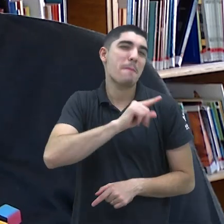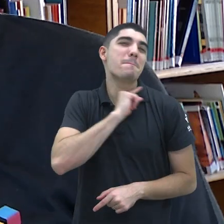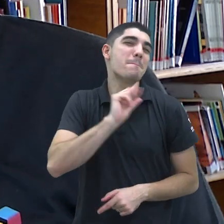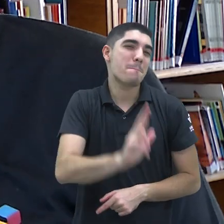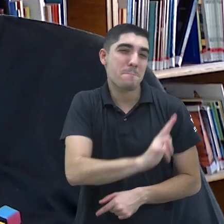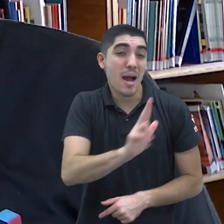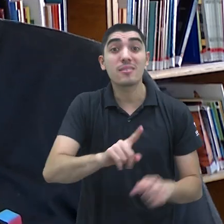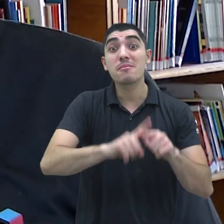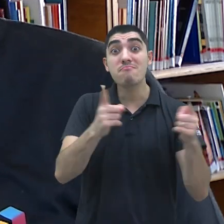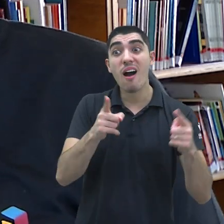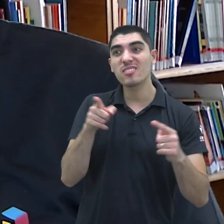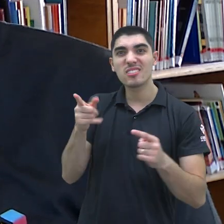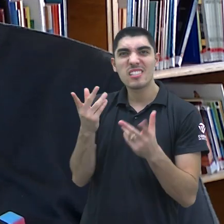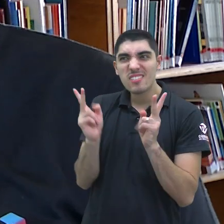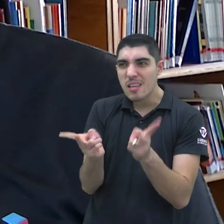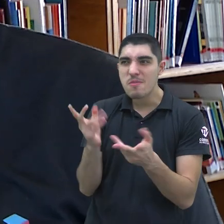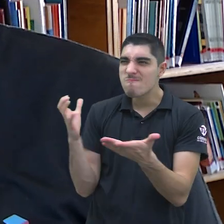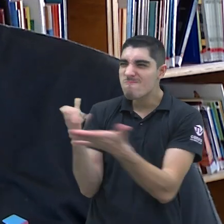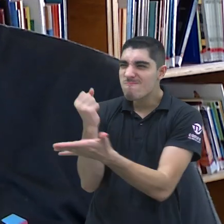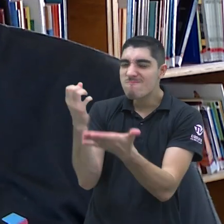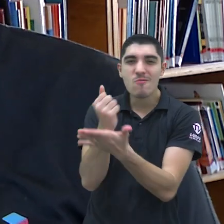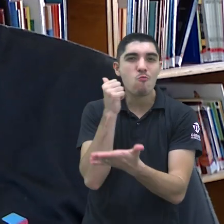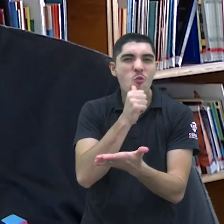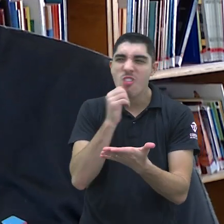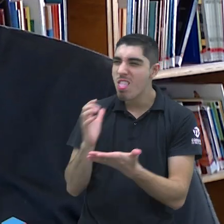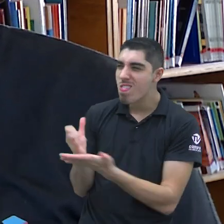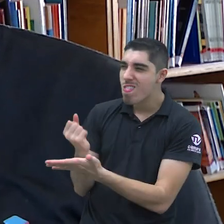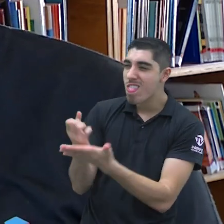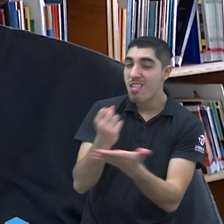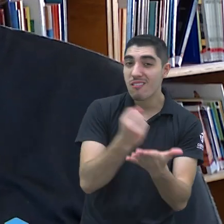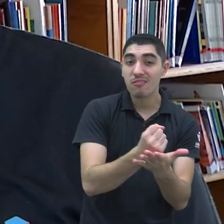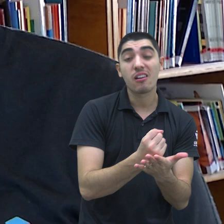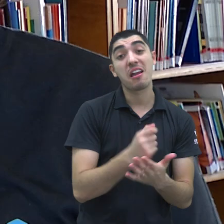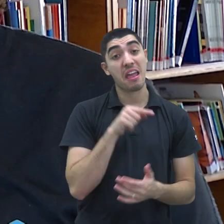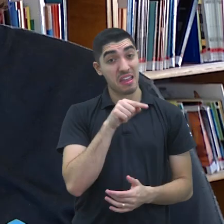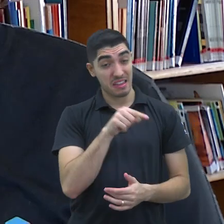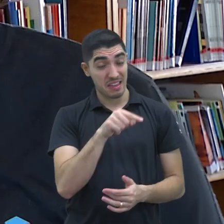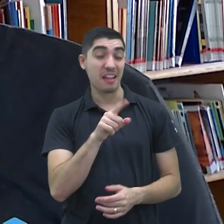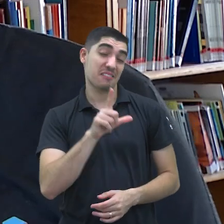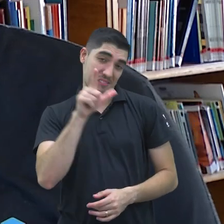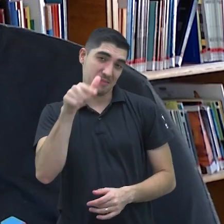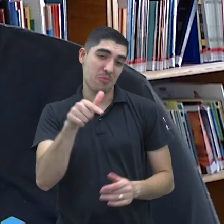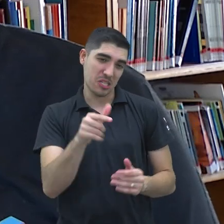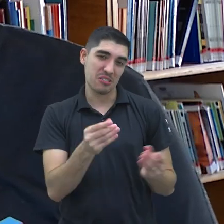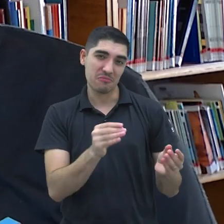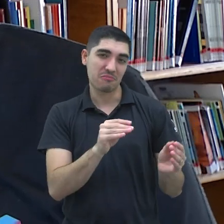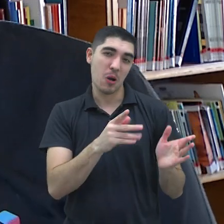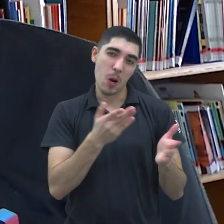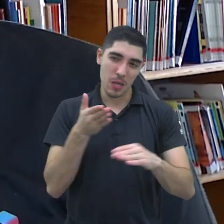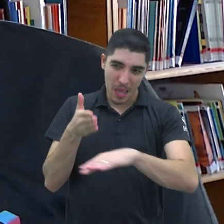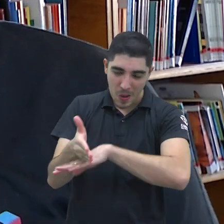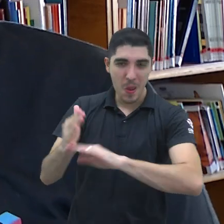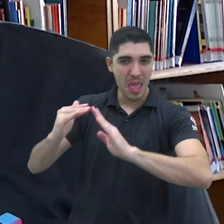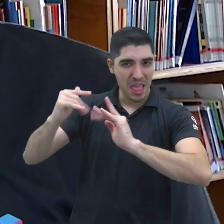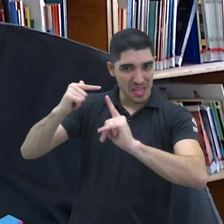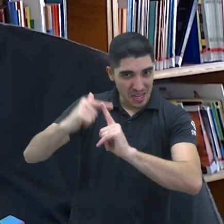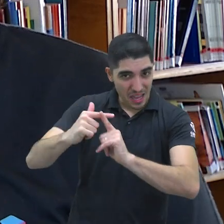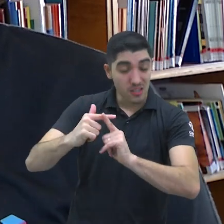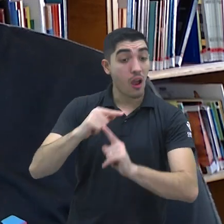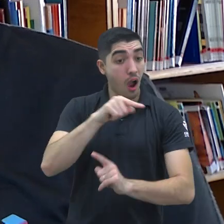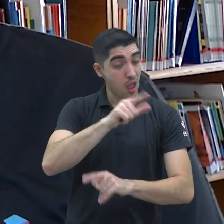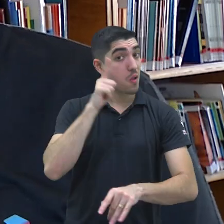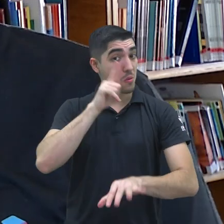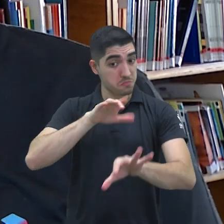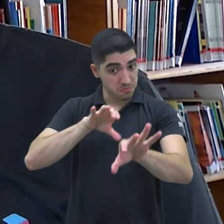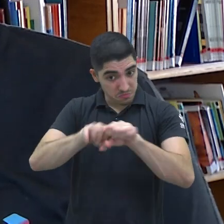tinha vocação, porém, para poder continuar os estudos, ele vai para o seminário. A